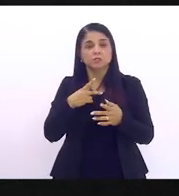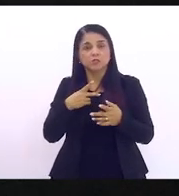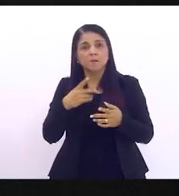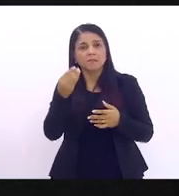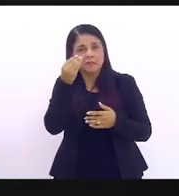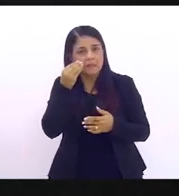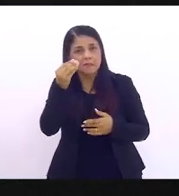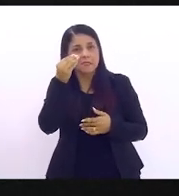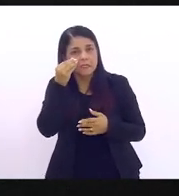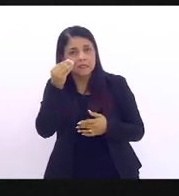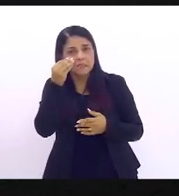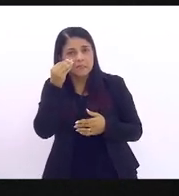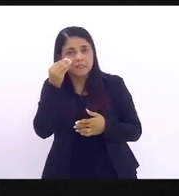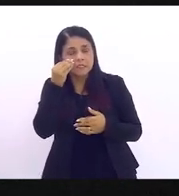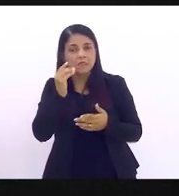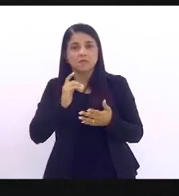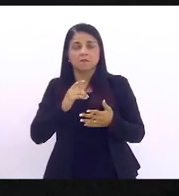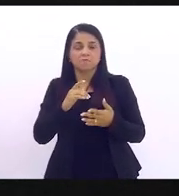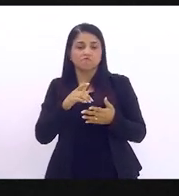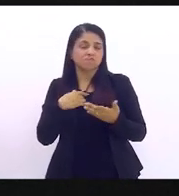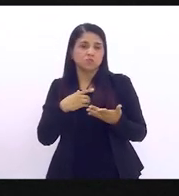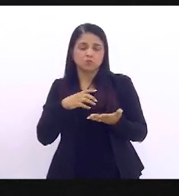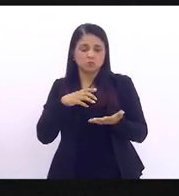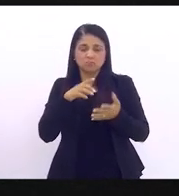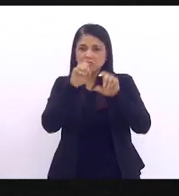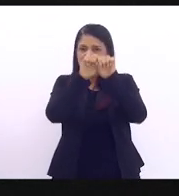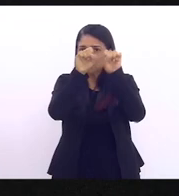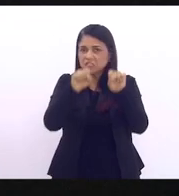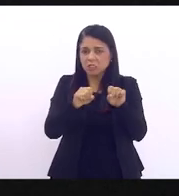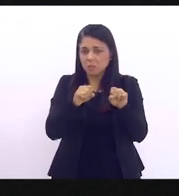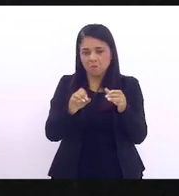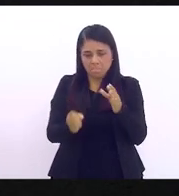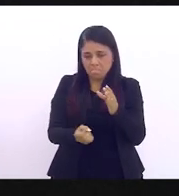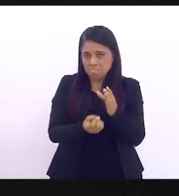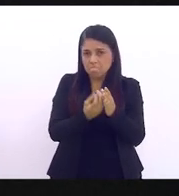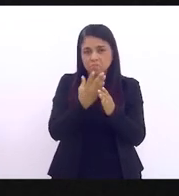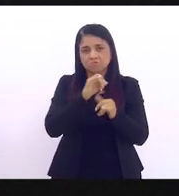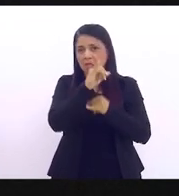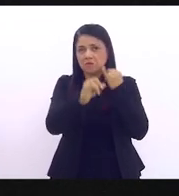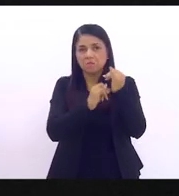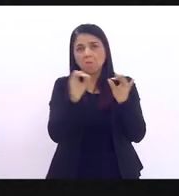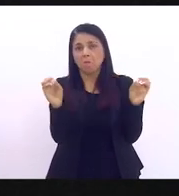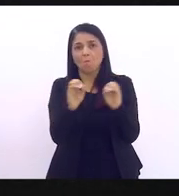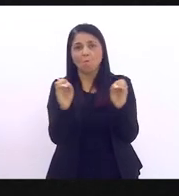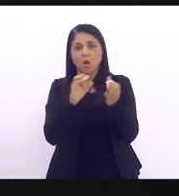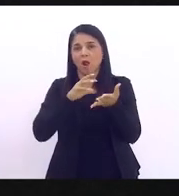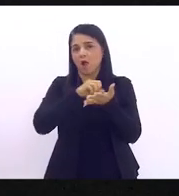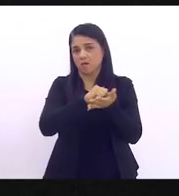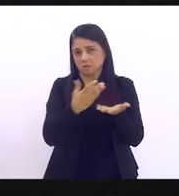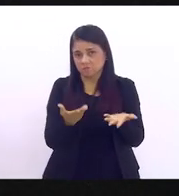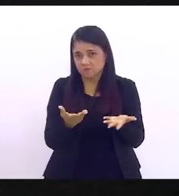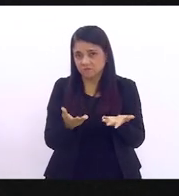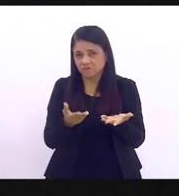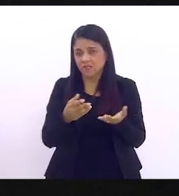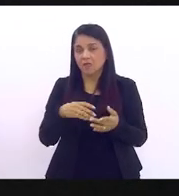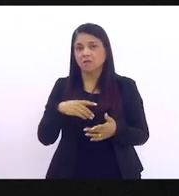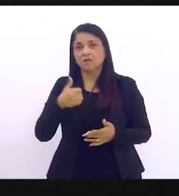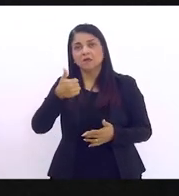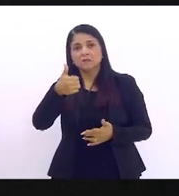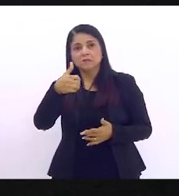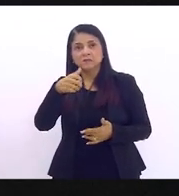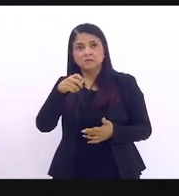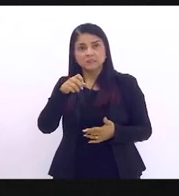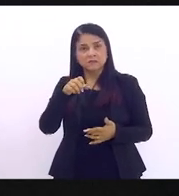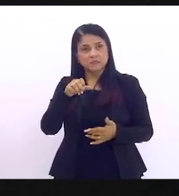buscando e esse pagamento não apareceu no sistema até que ela no no sexto dia ela fala não tá aparecendo no